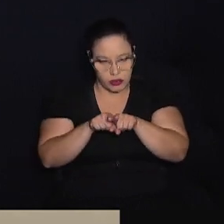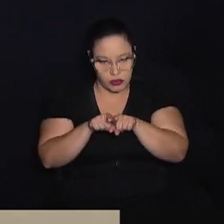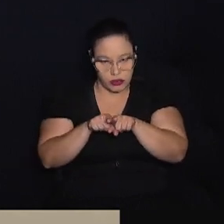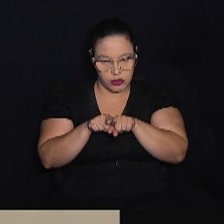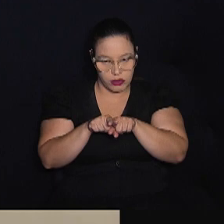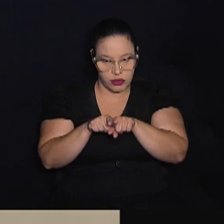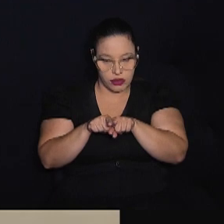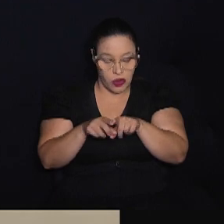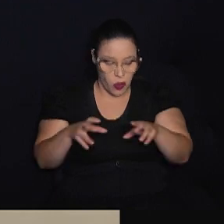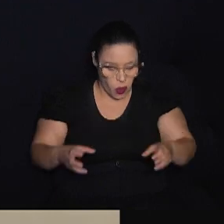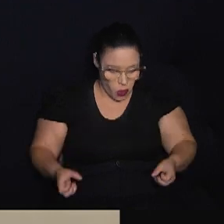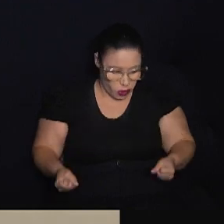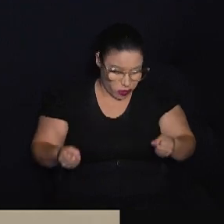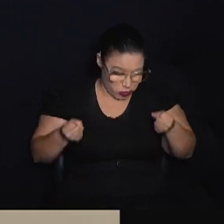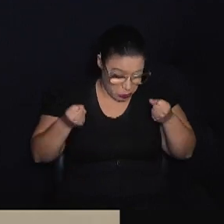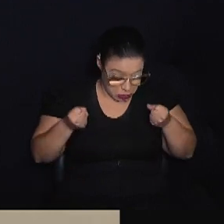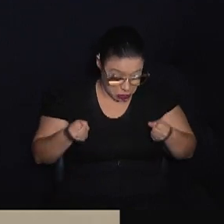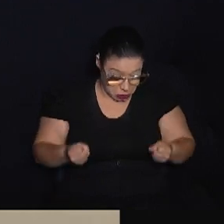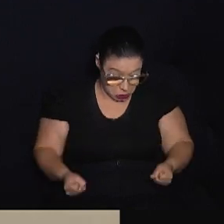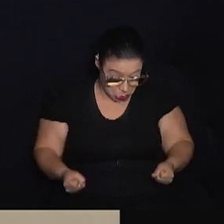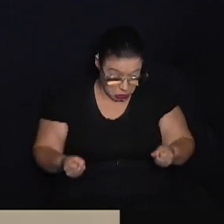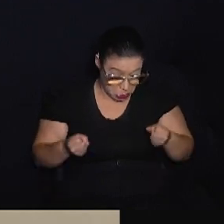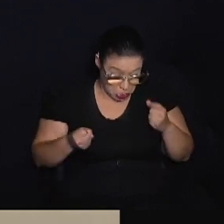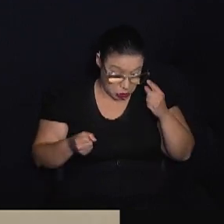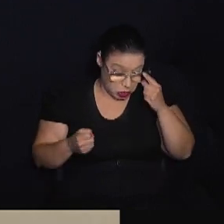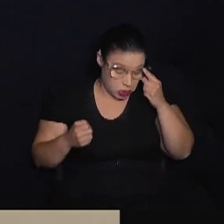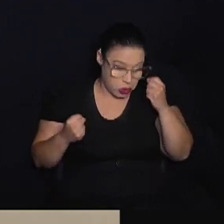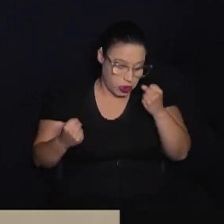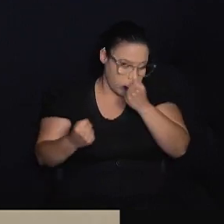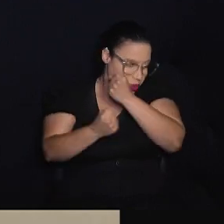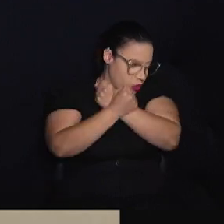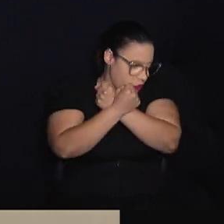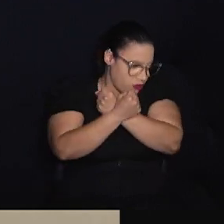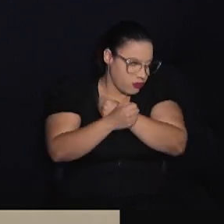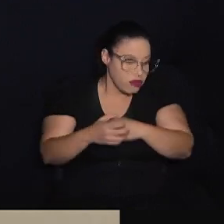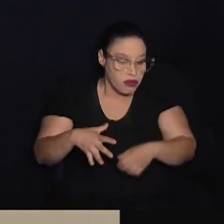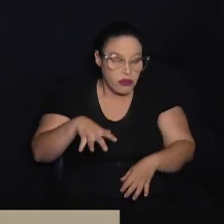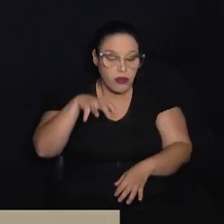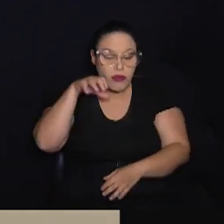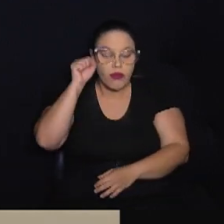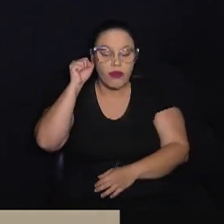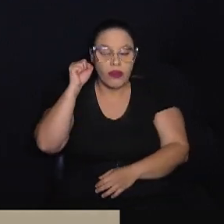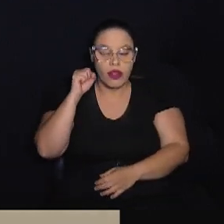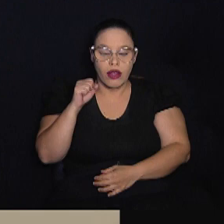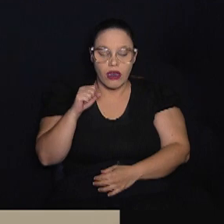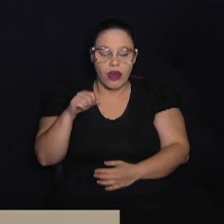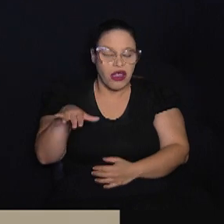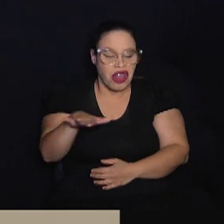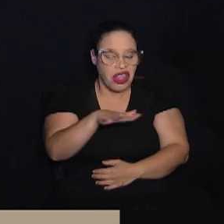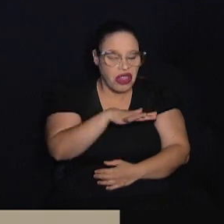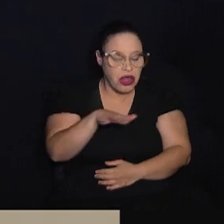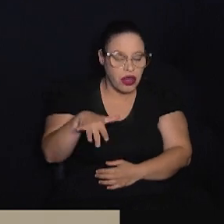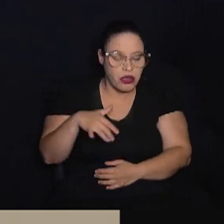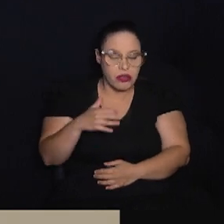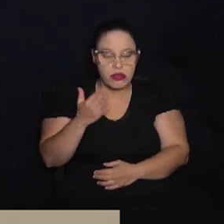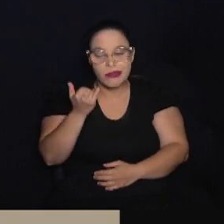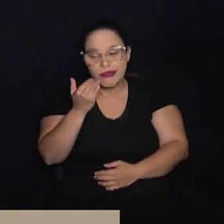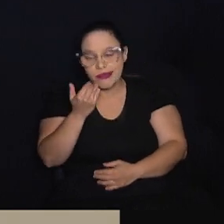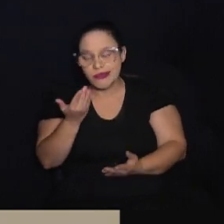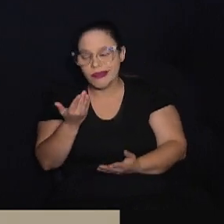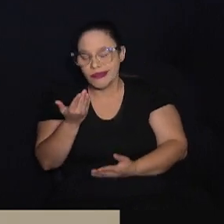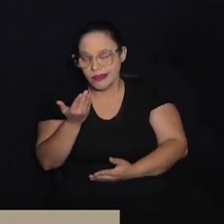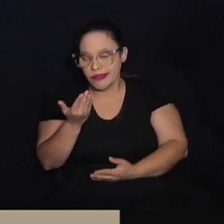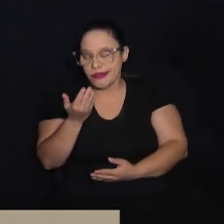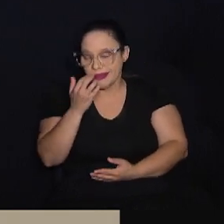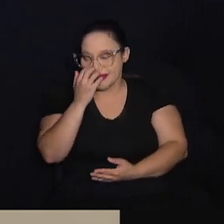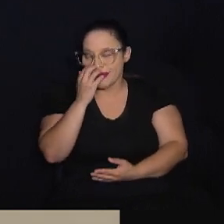trabalhos mais pesados que acabam não se protegendo, né? Acabam respirando produtos ou se alimentando de produtos